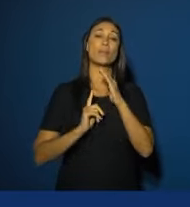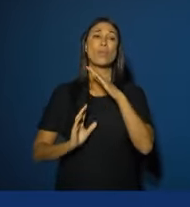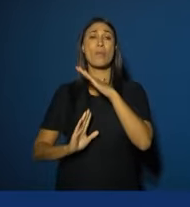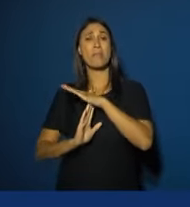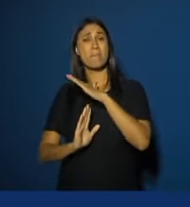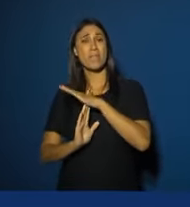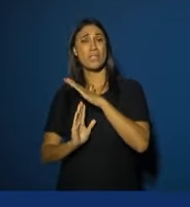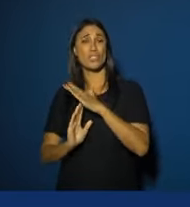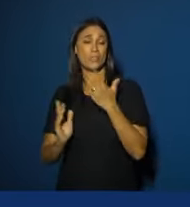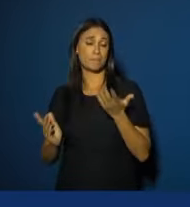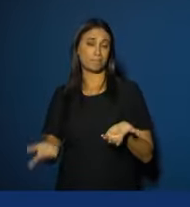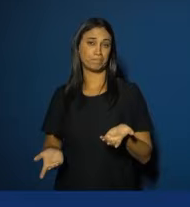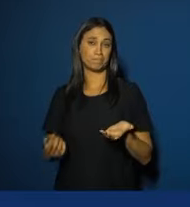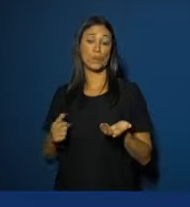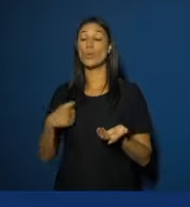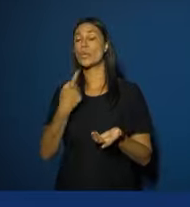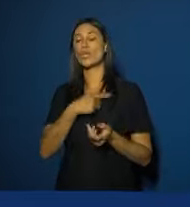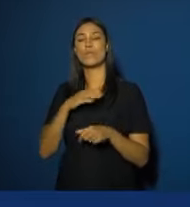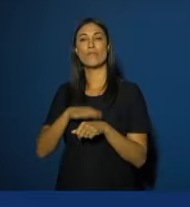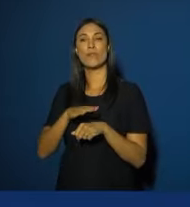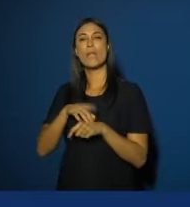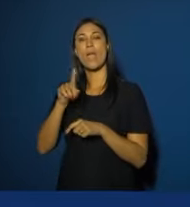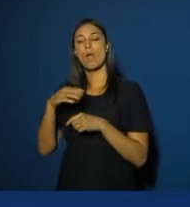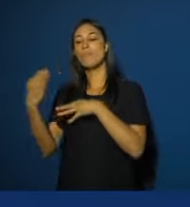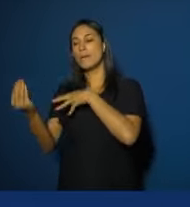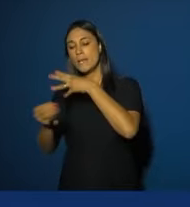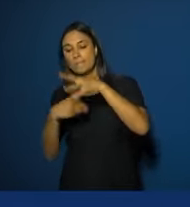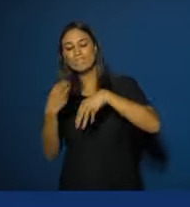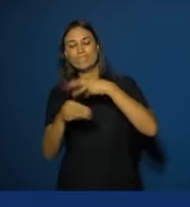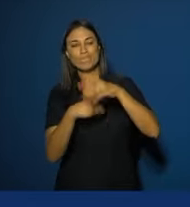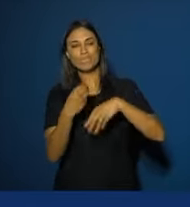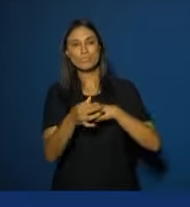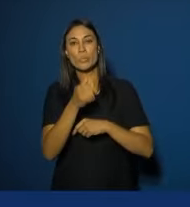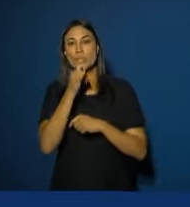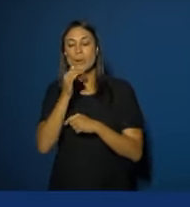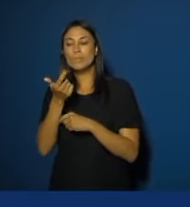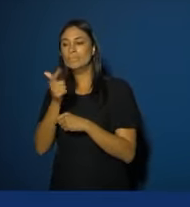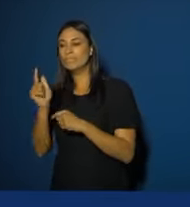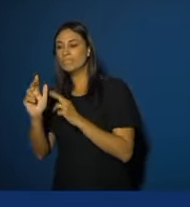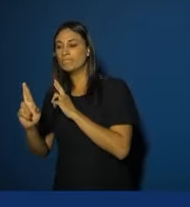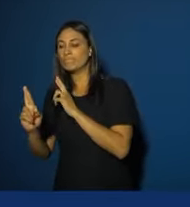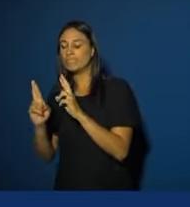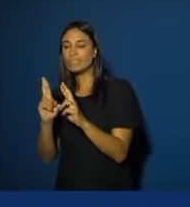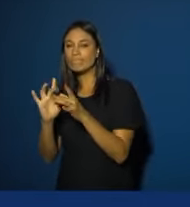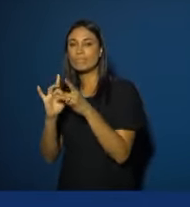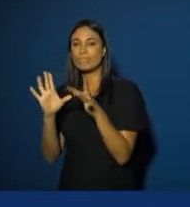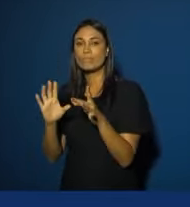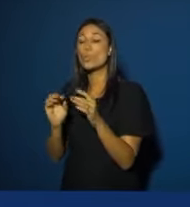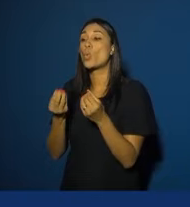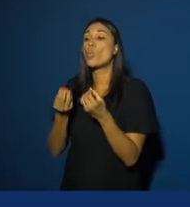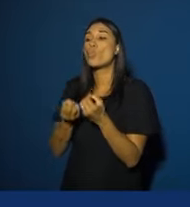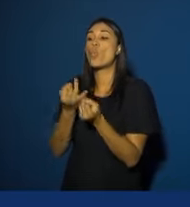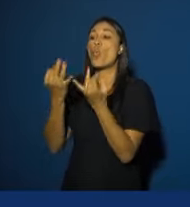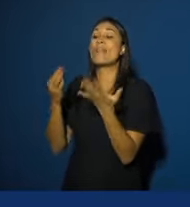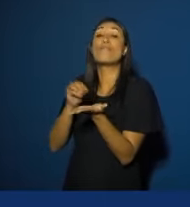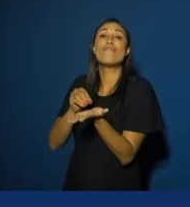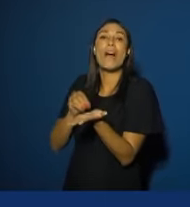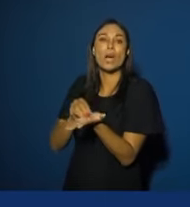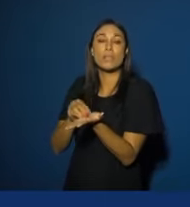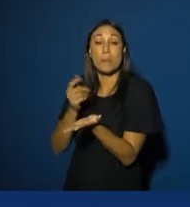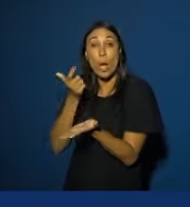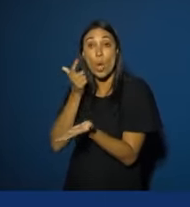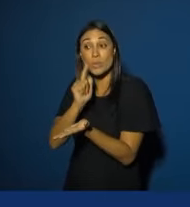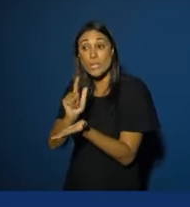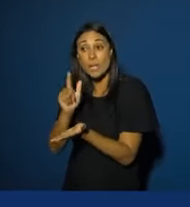do investimento público. O que nós estamos fazendo é um mix disso. Ah, não deu viabilidade para a concessão, quanto faltou para ficar de pé